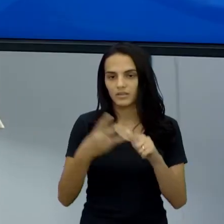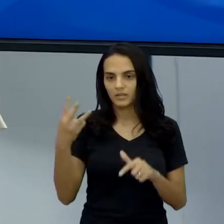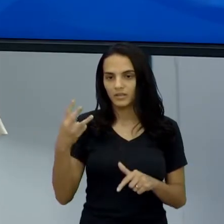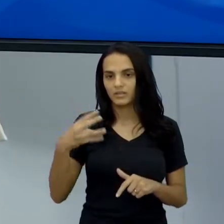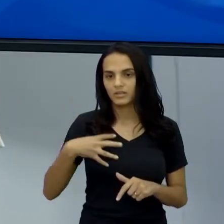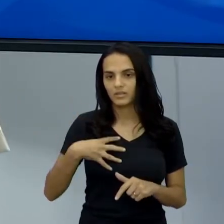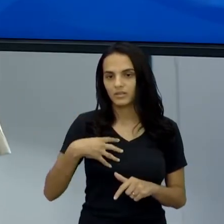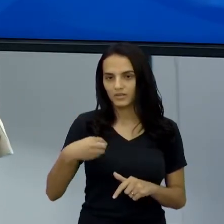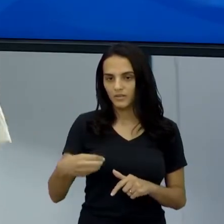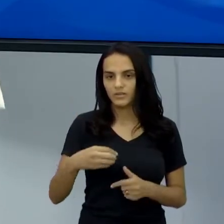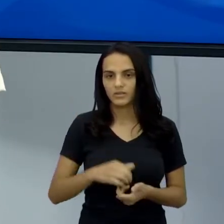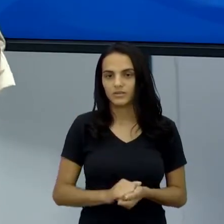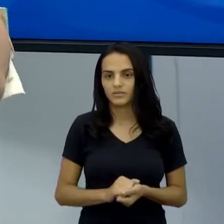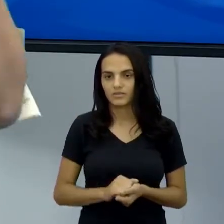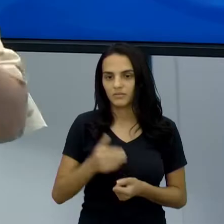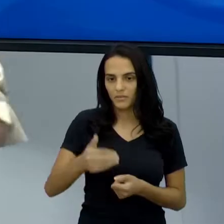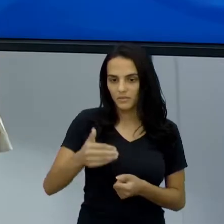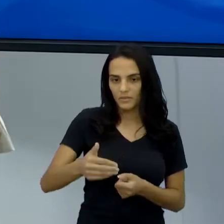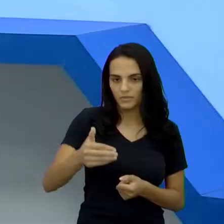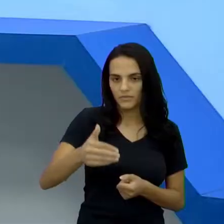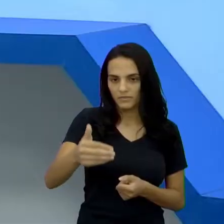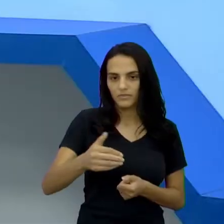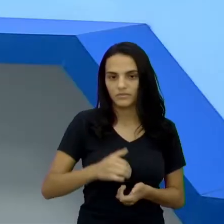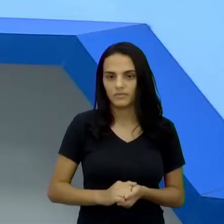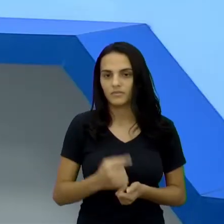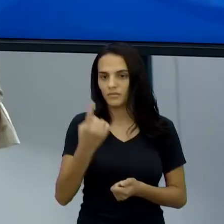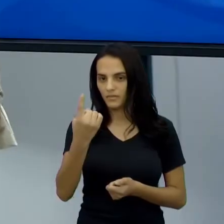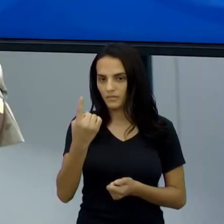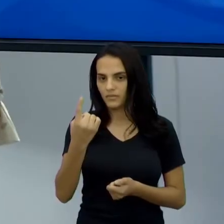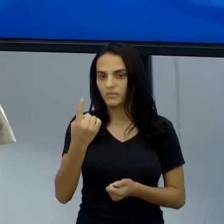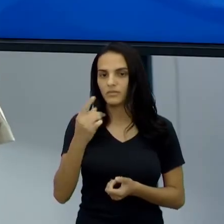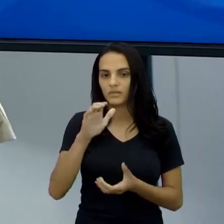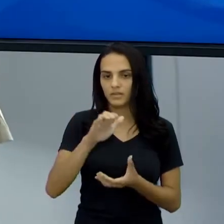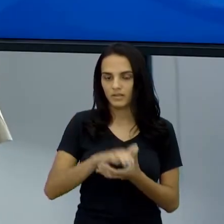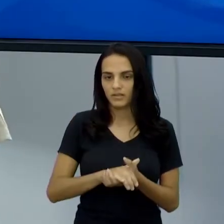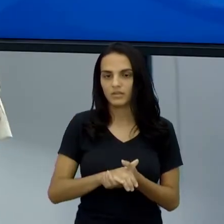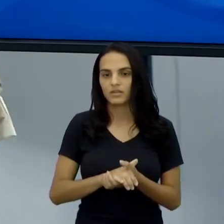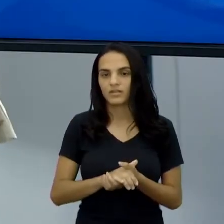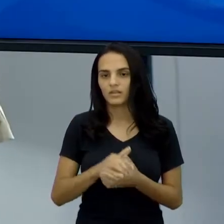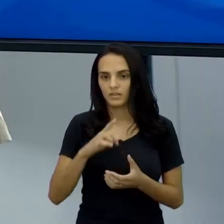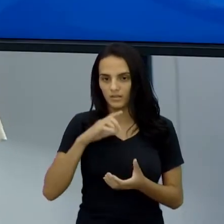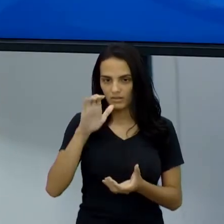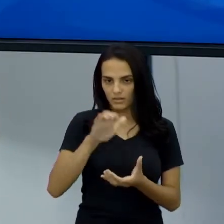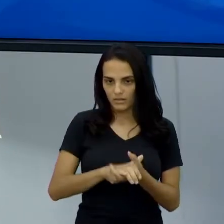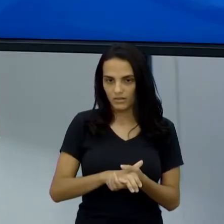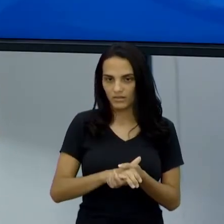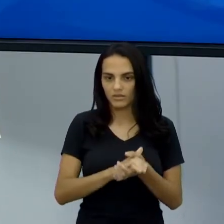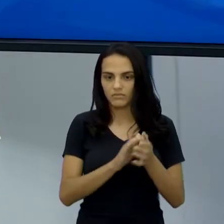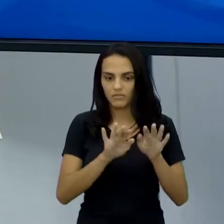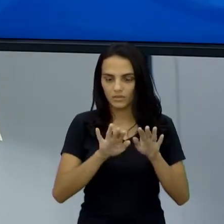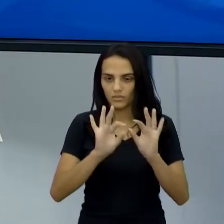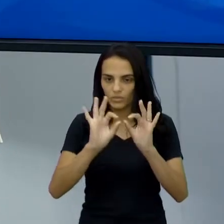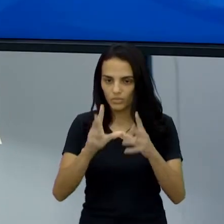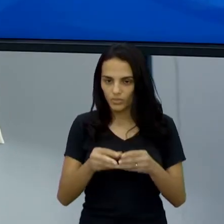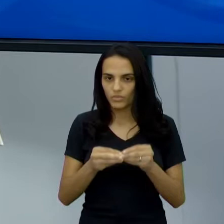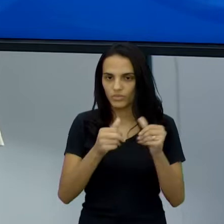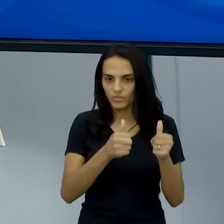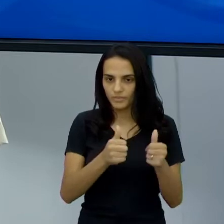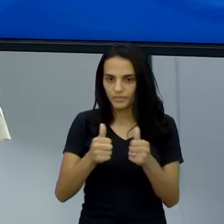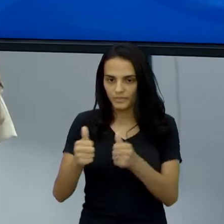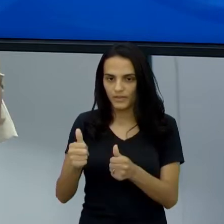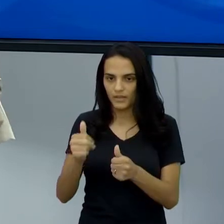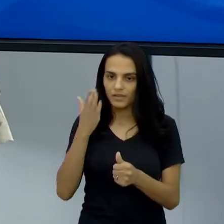filhos seguidinho. Então, casada, um dos meus projetos de vida foi casar, estabilizar, sabe aquelas